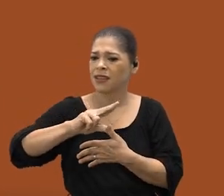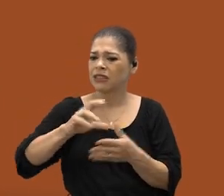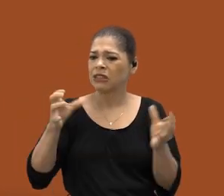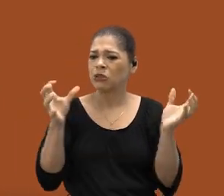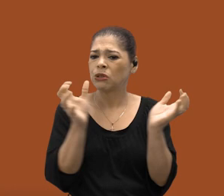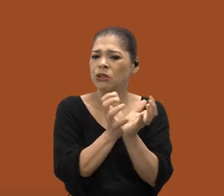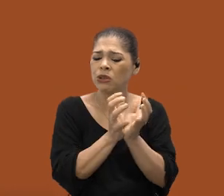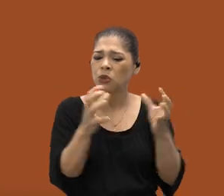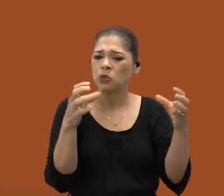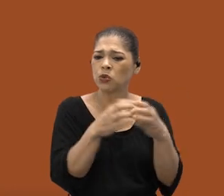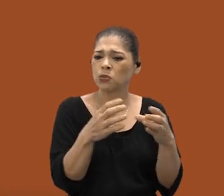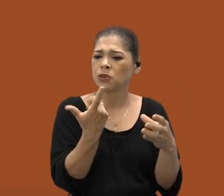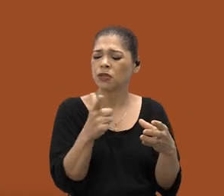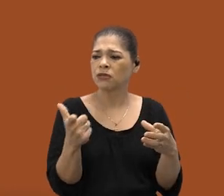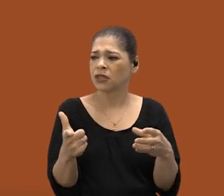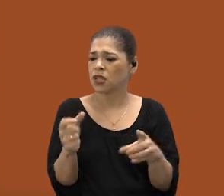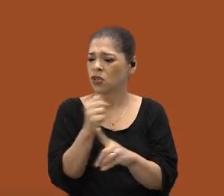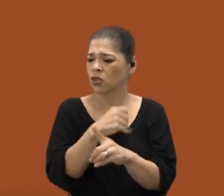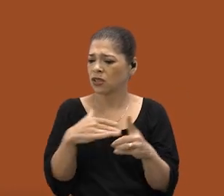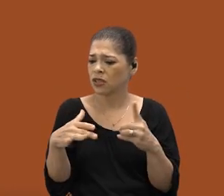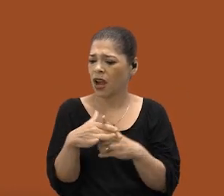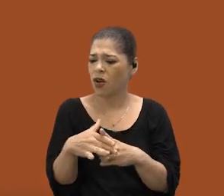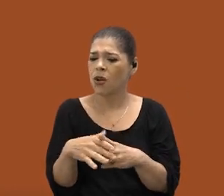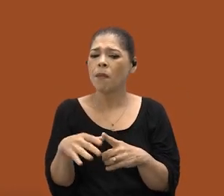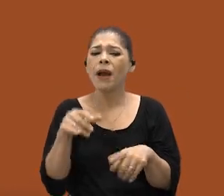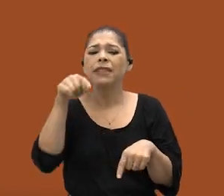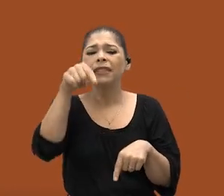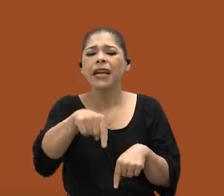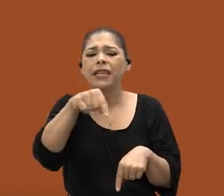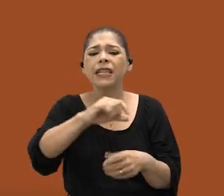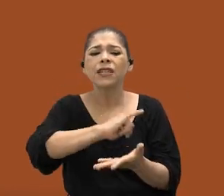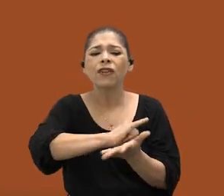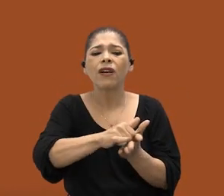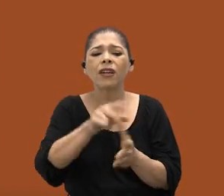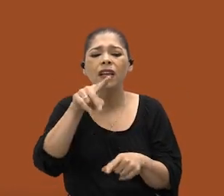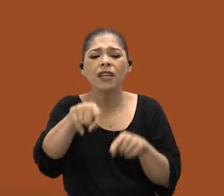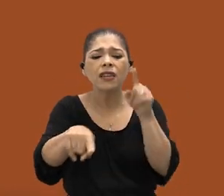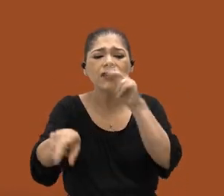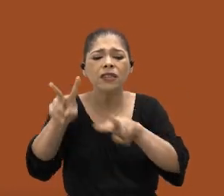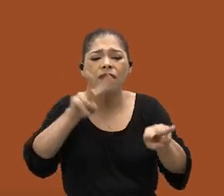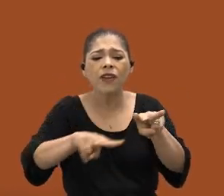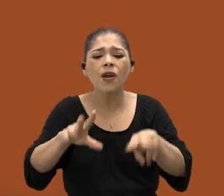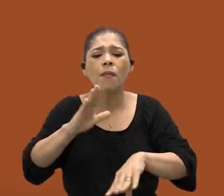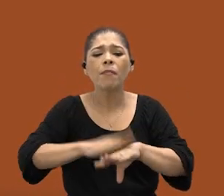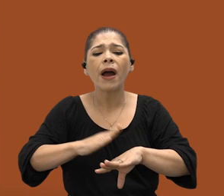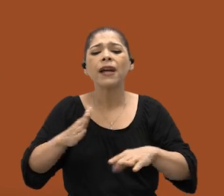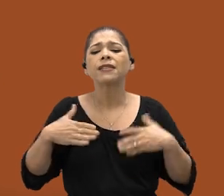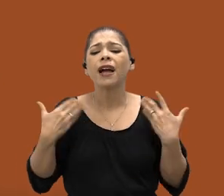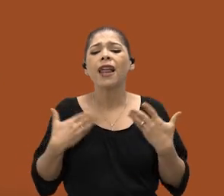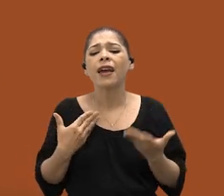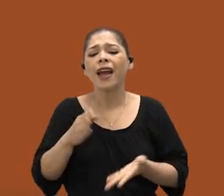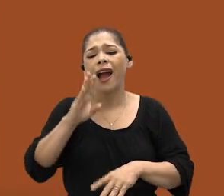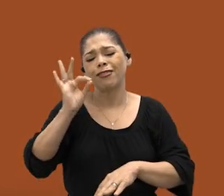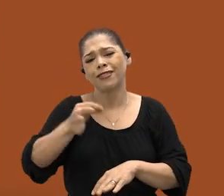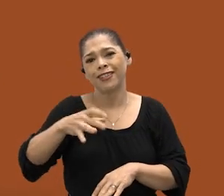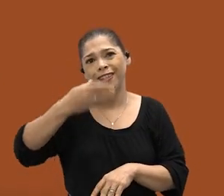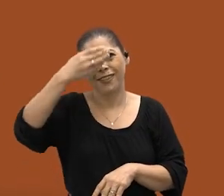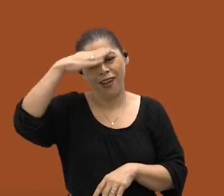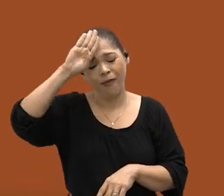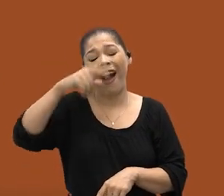uma tribo aí eu fiz assim qual o povo mais alegre que você tem por aí ele Ah com certeza os cubanas